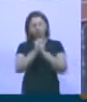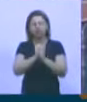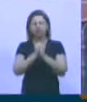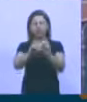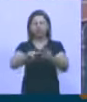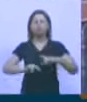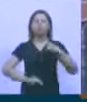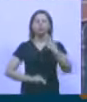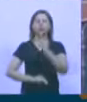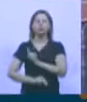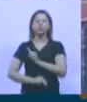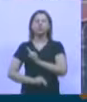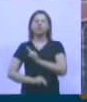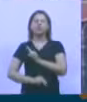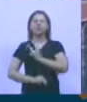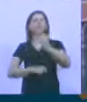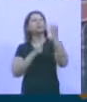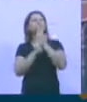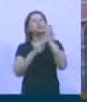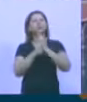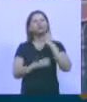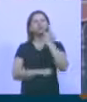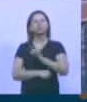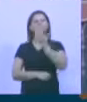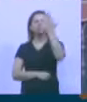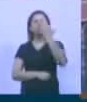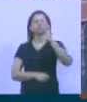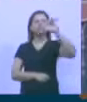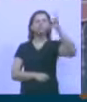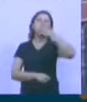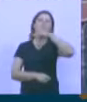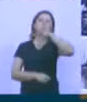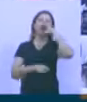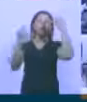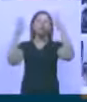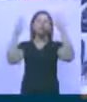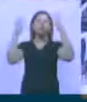por nós e nos defendendo diante do Pai.